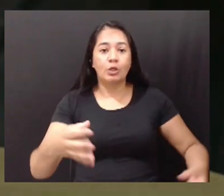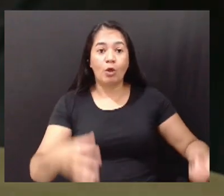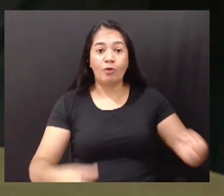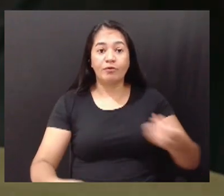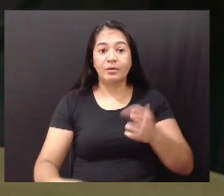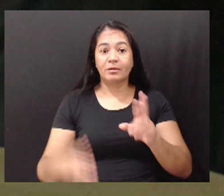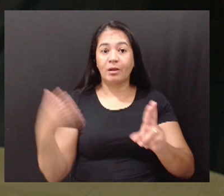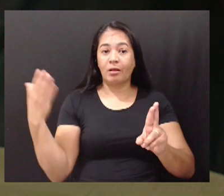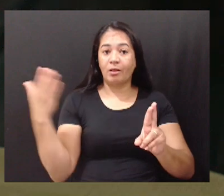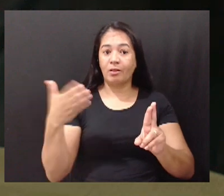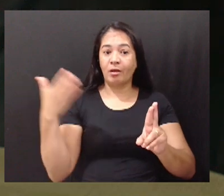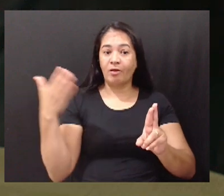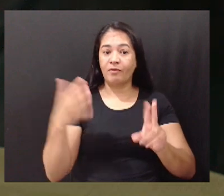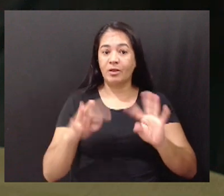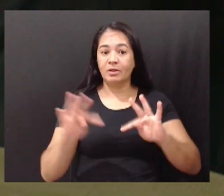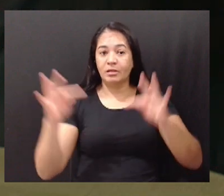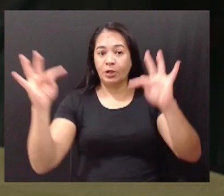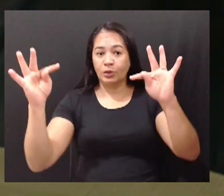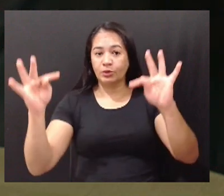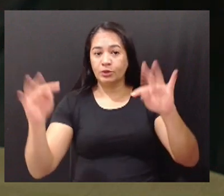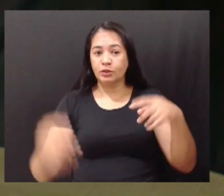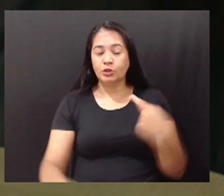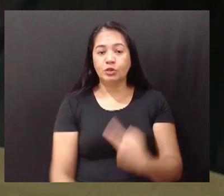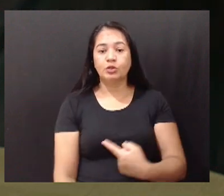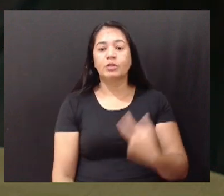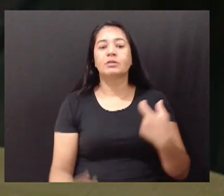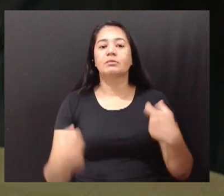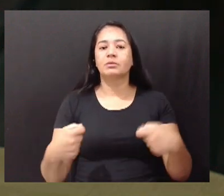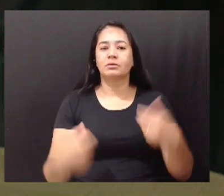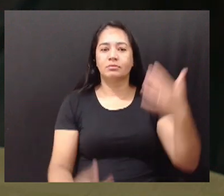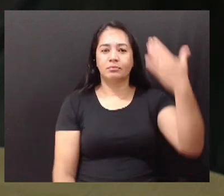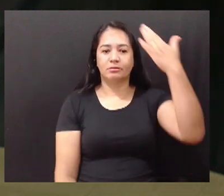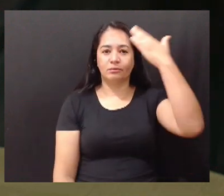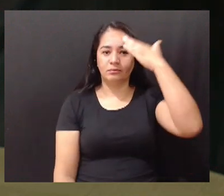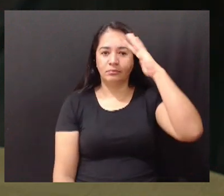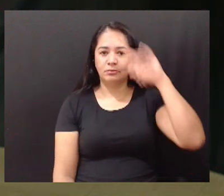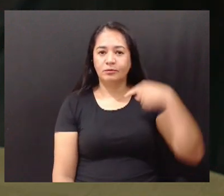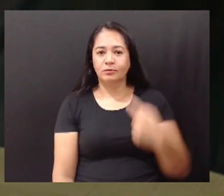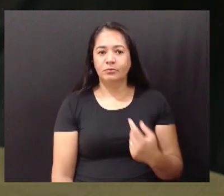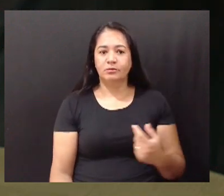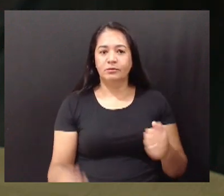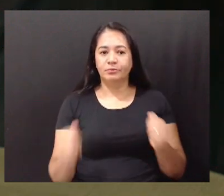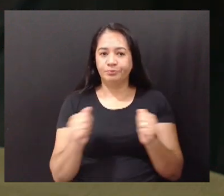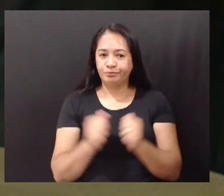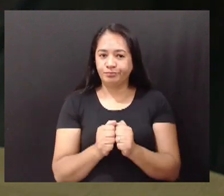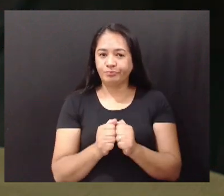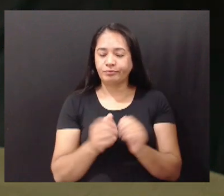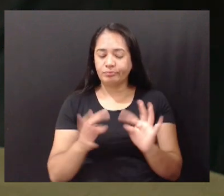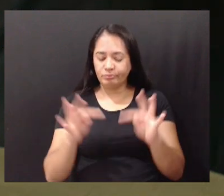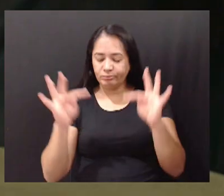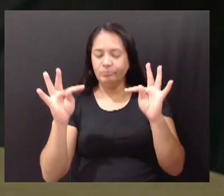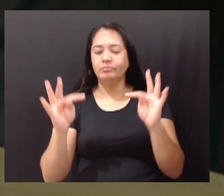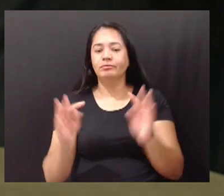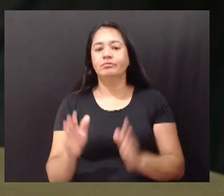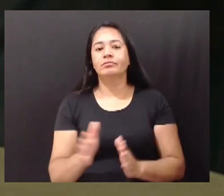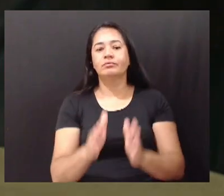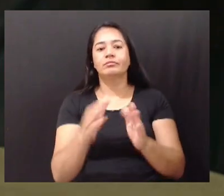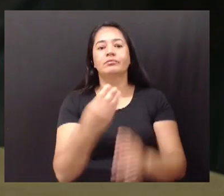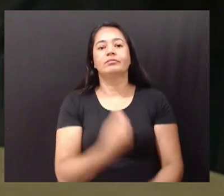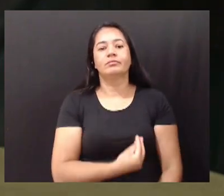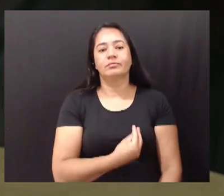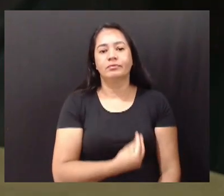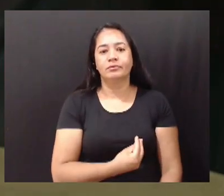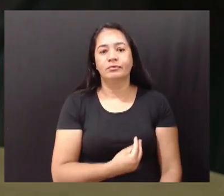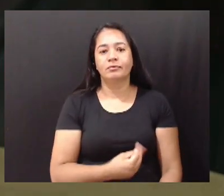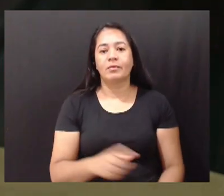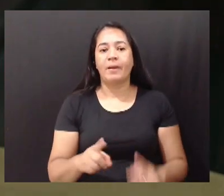de crescer, e a gente precisa entender que a gente precisa caminhar lado a lado com a tecnologia, não ela